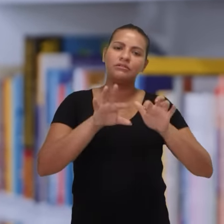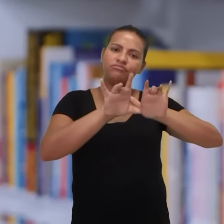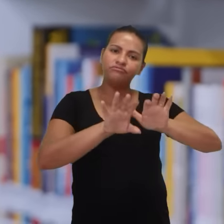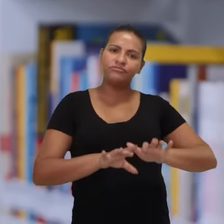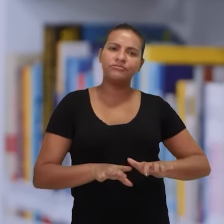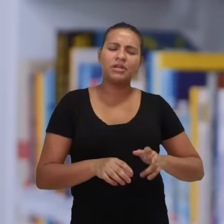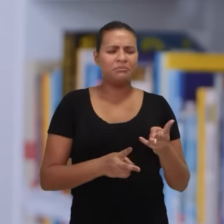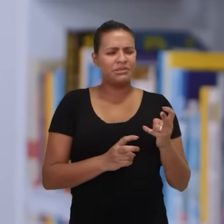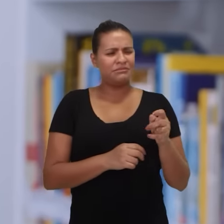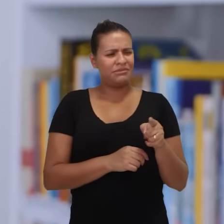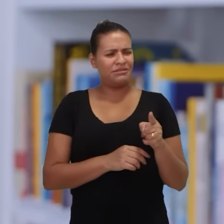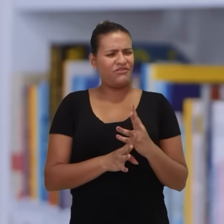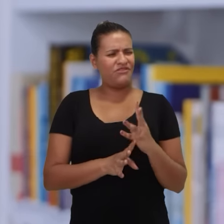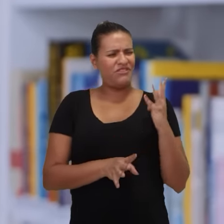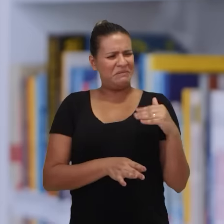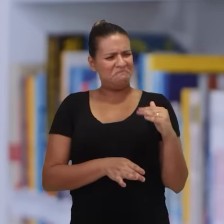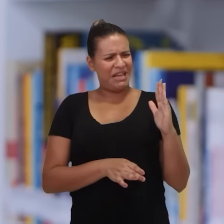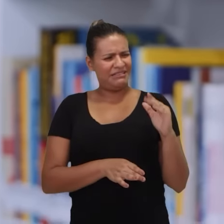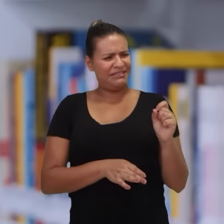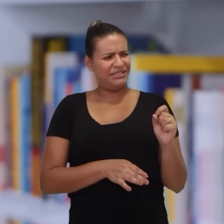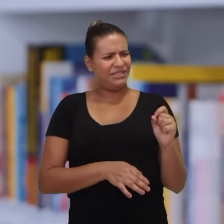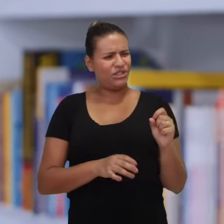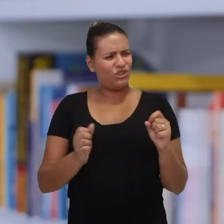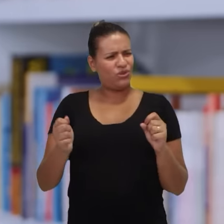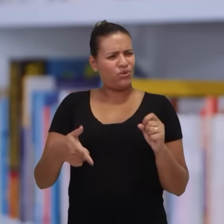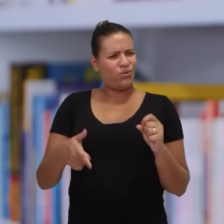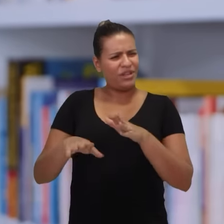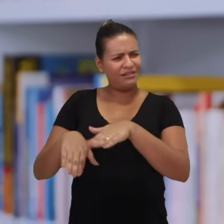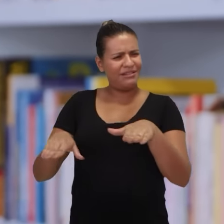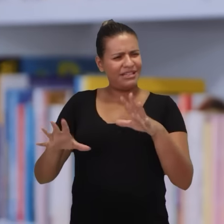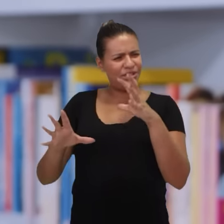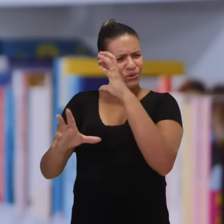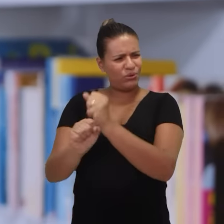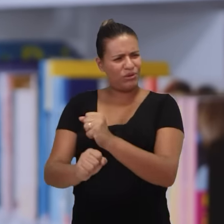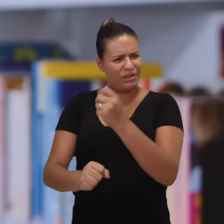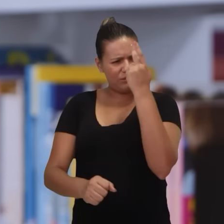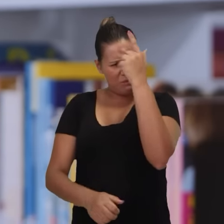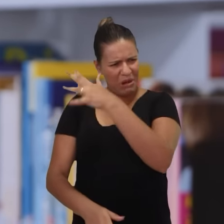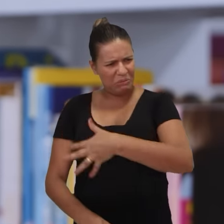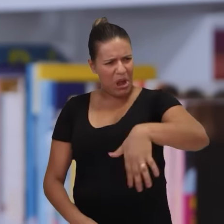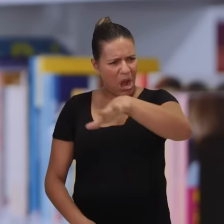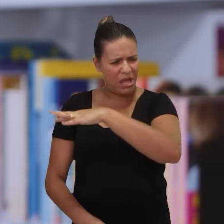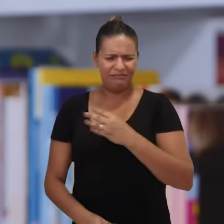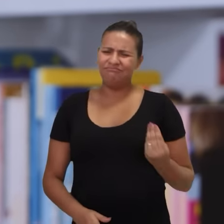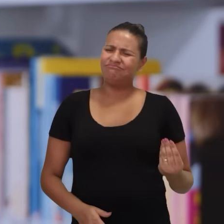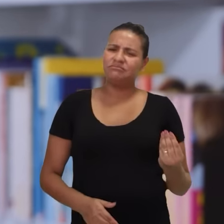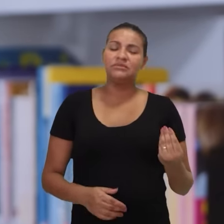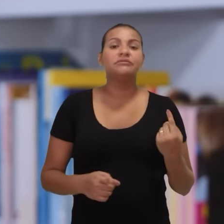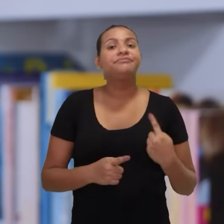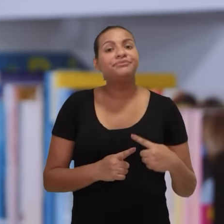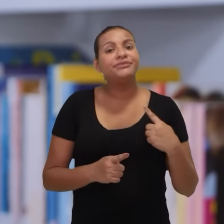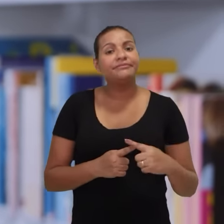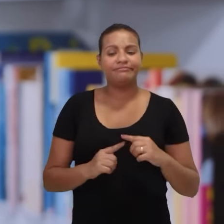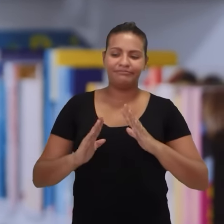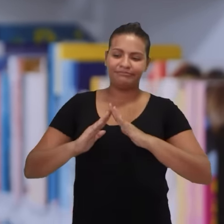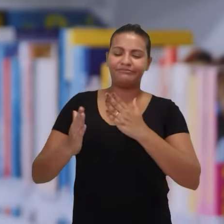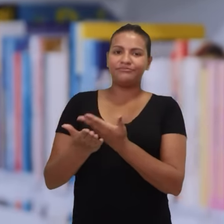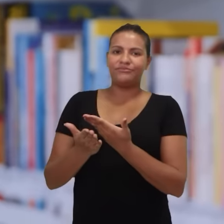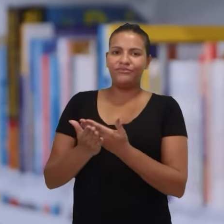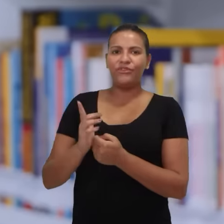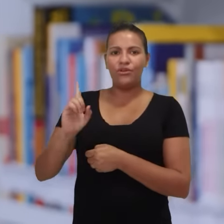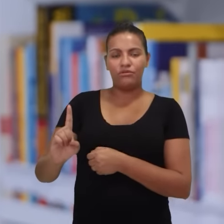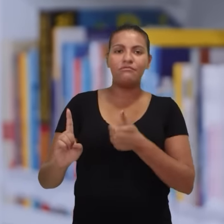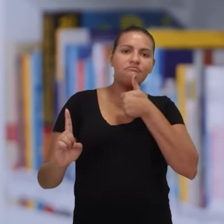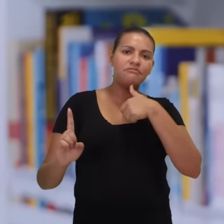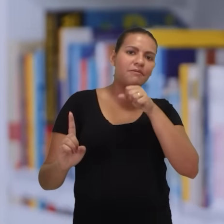na fila do que criança na cidade de São Paulo. Por quê? A mãe não confiava na prefeitura e em mais de uma unidade escolar para